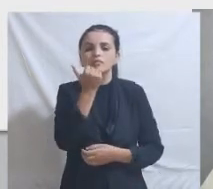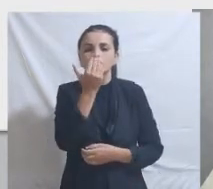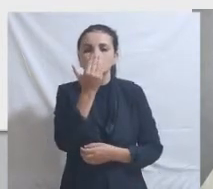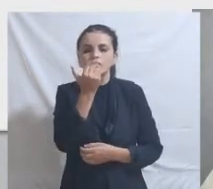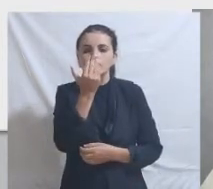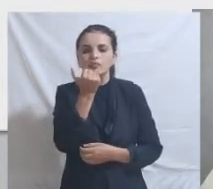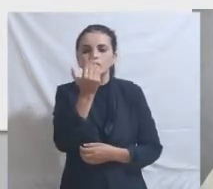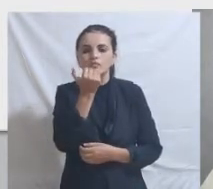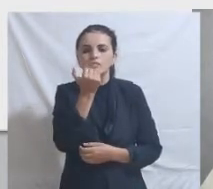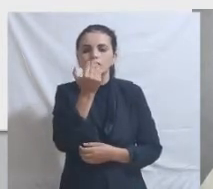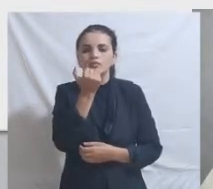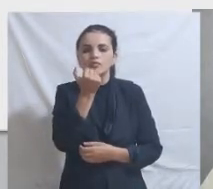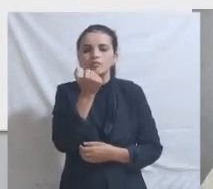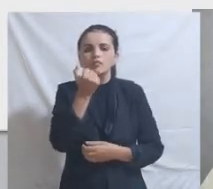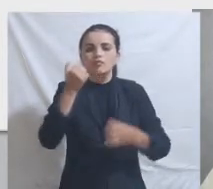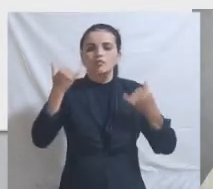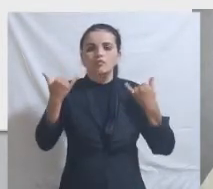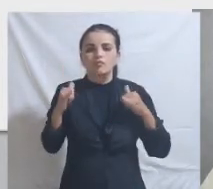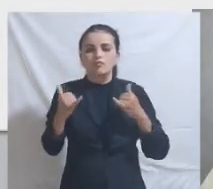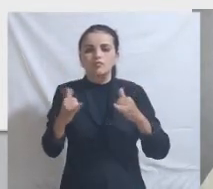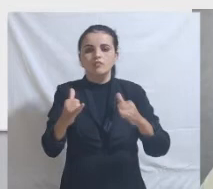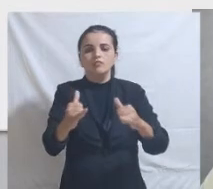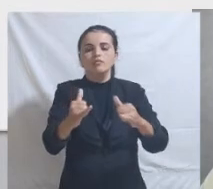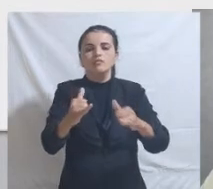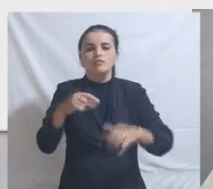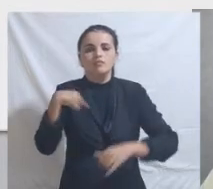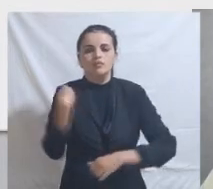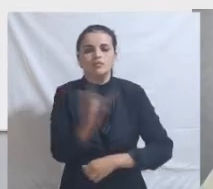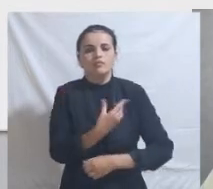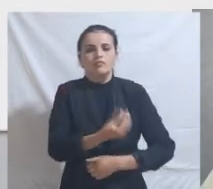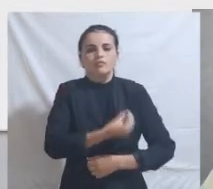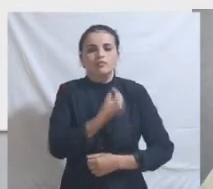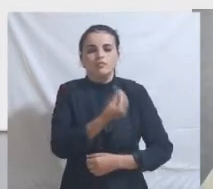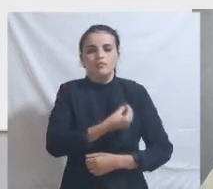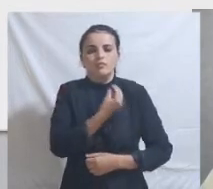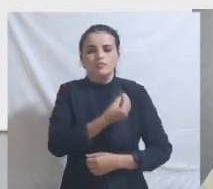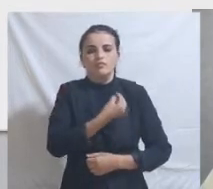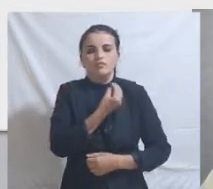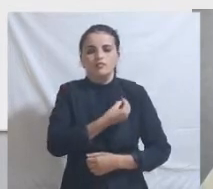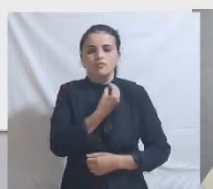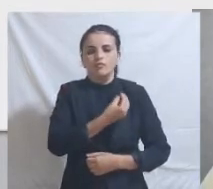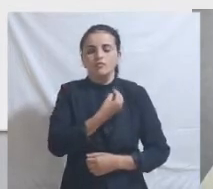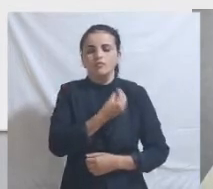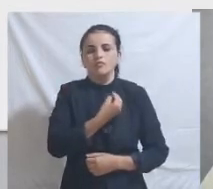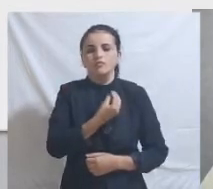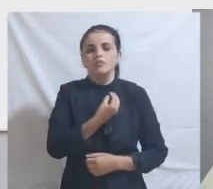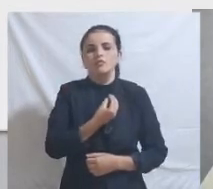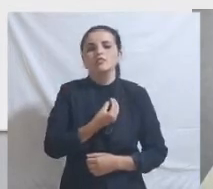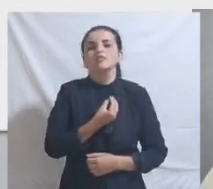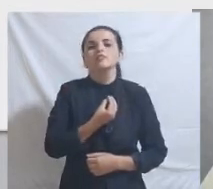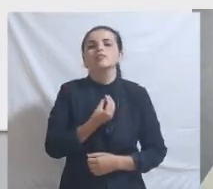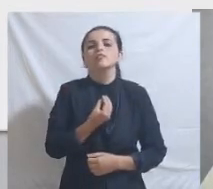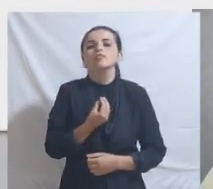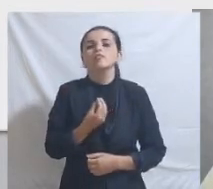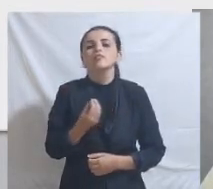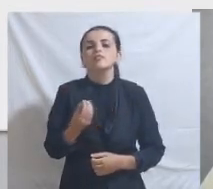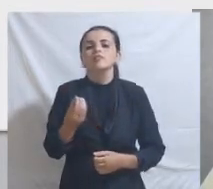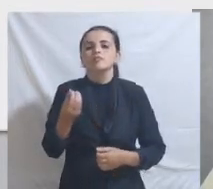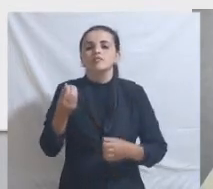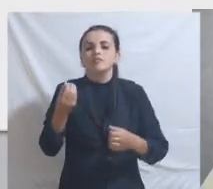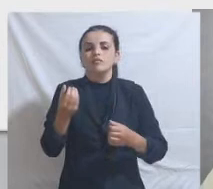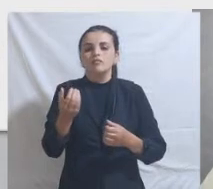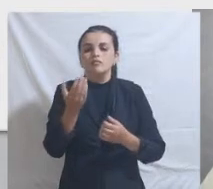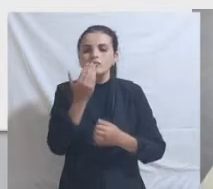são os alimentos que contêm energia para que a gente consiga realizar atividades no nosso dia a dia. Então, essa energia é liberada por meio